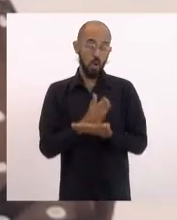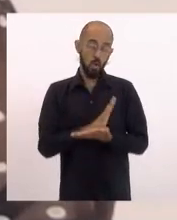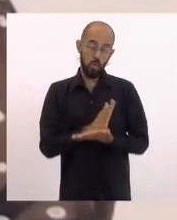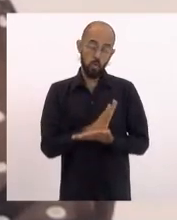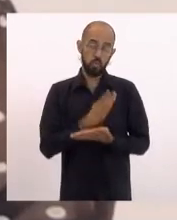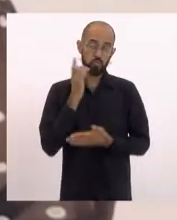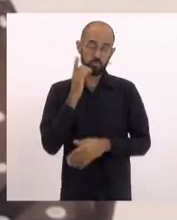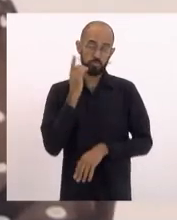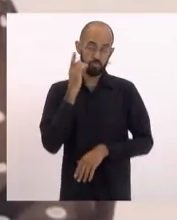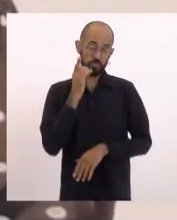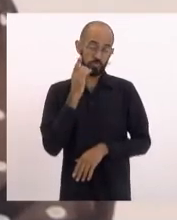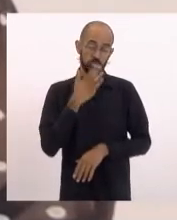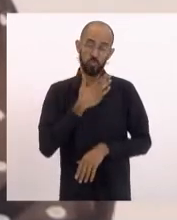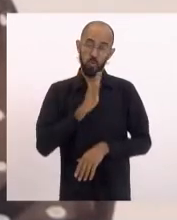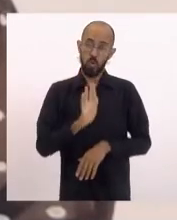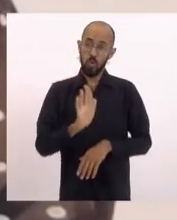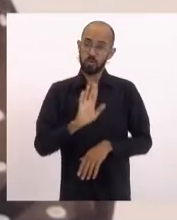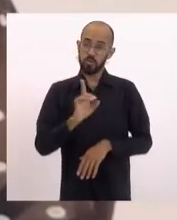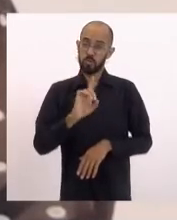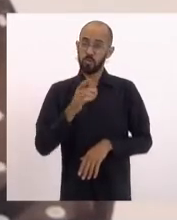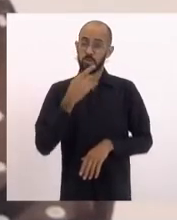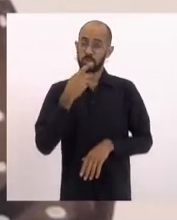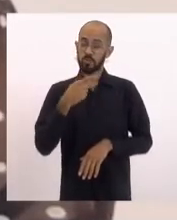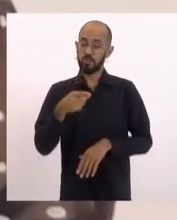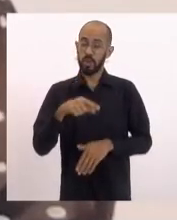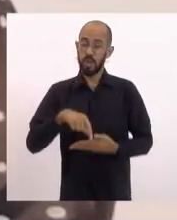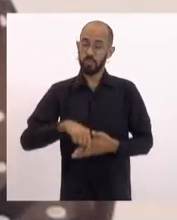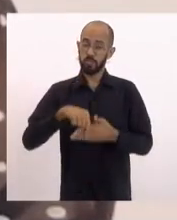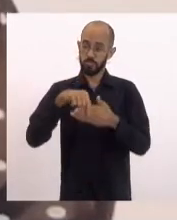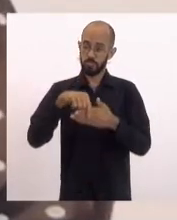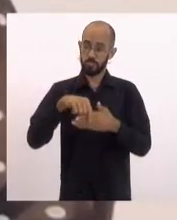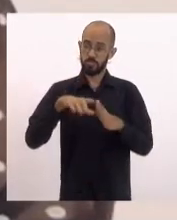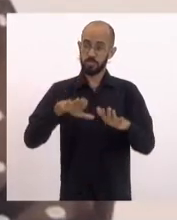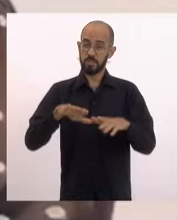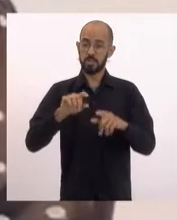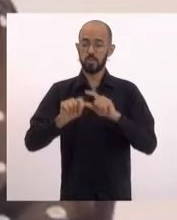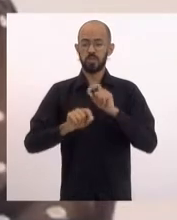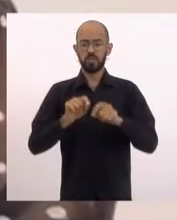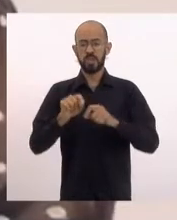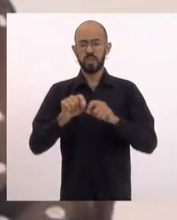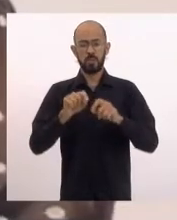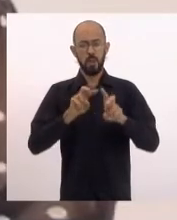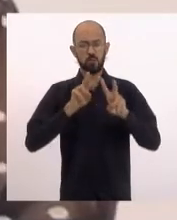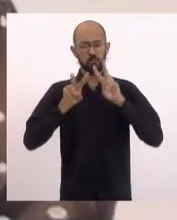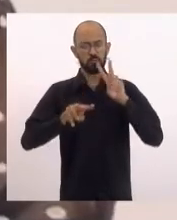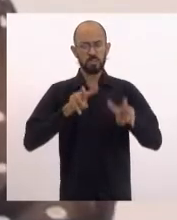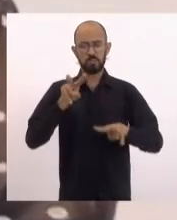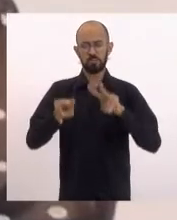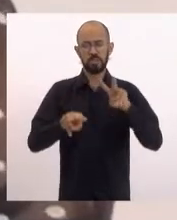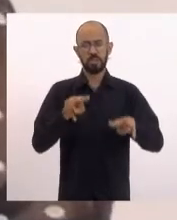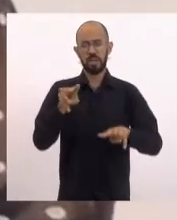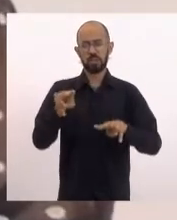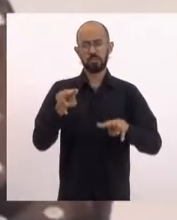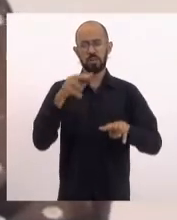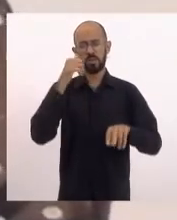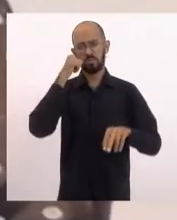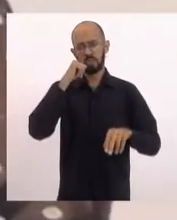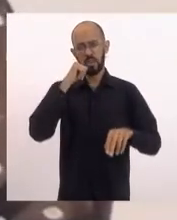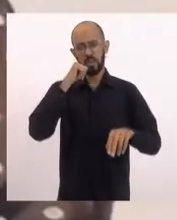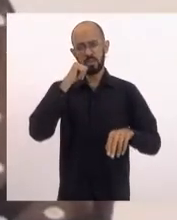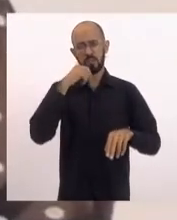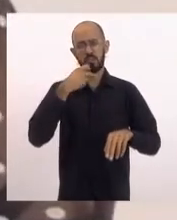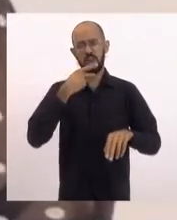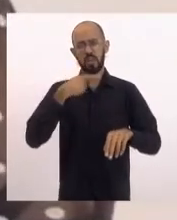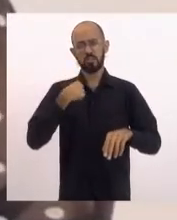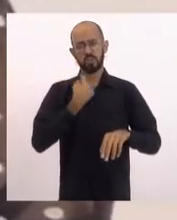do protagonismo, no sentido de dar uma visibilidade para as mulheres, dizendo que nós